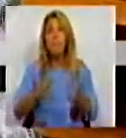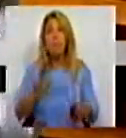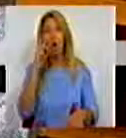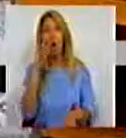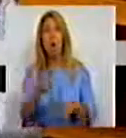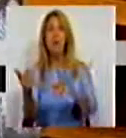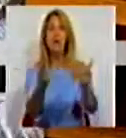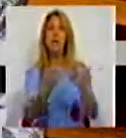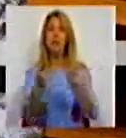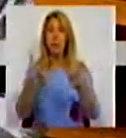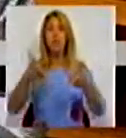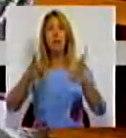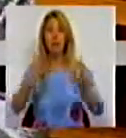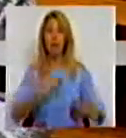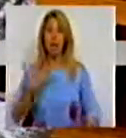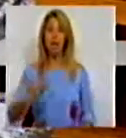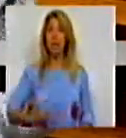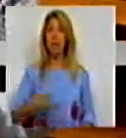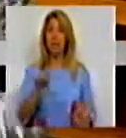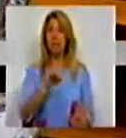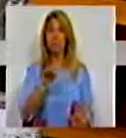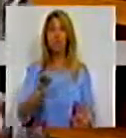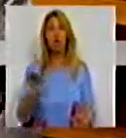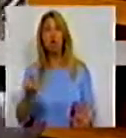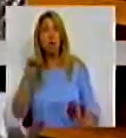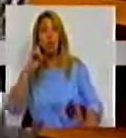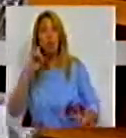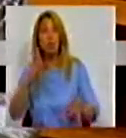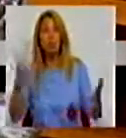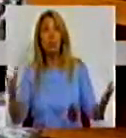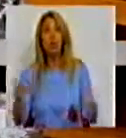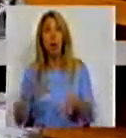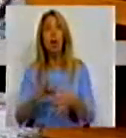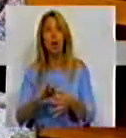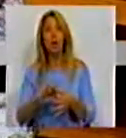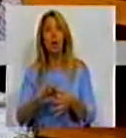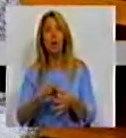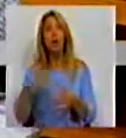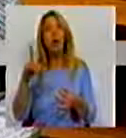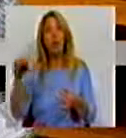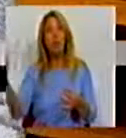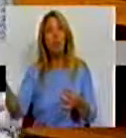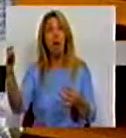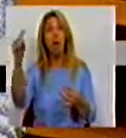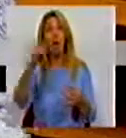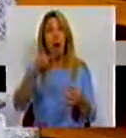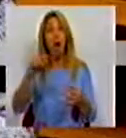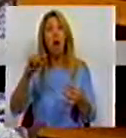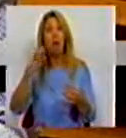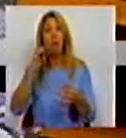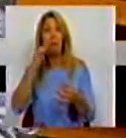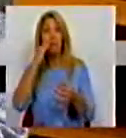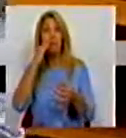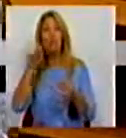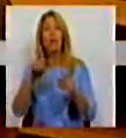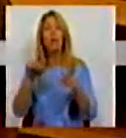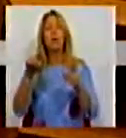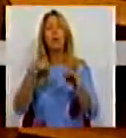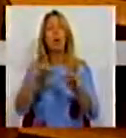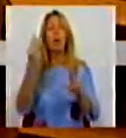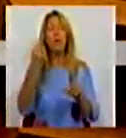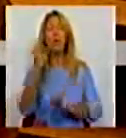qual se interpretam os demais direitos constitucionais. E é também em função dessas prioridades e dessas políticas que Portugal, ao longo dos